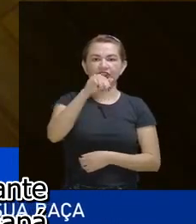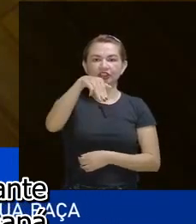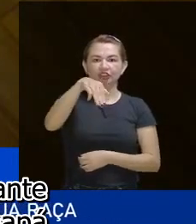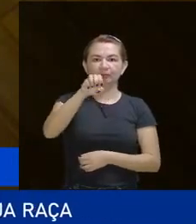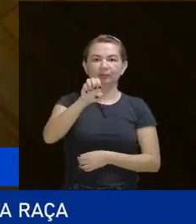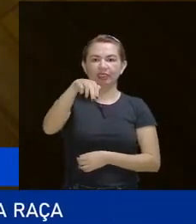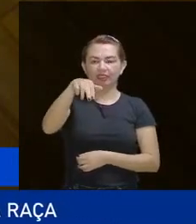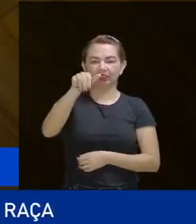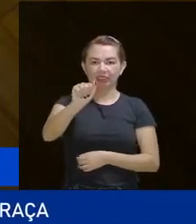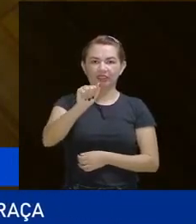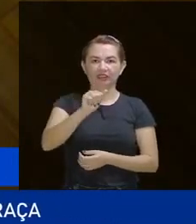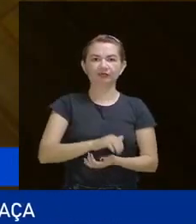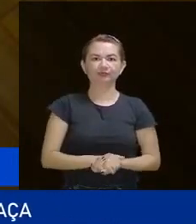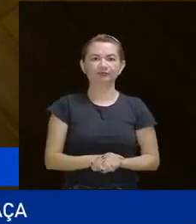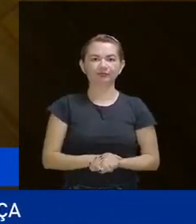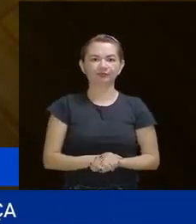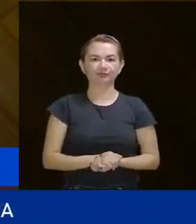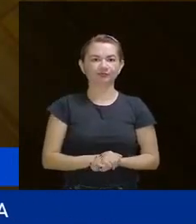do Amapá.